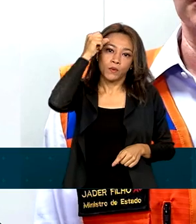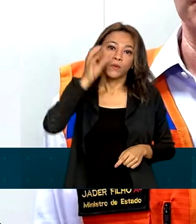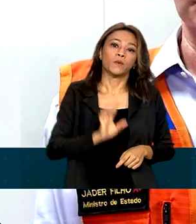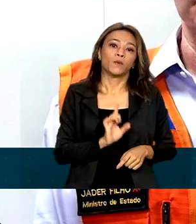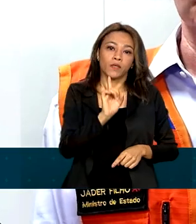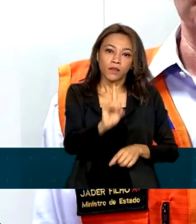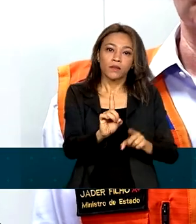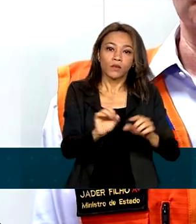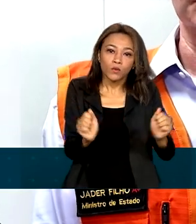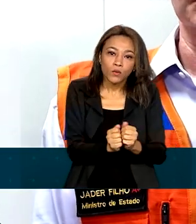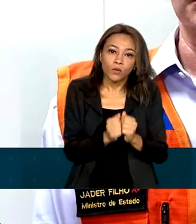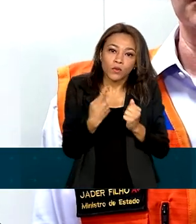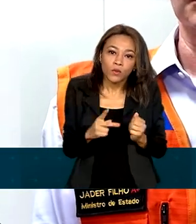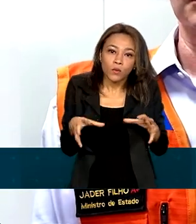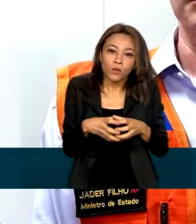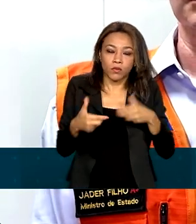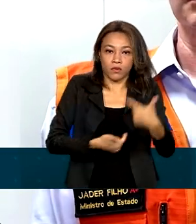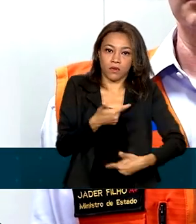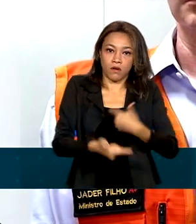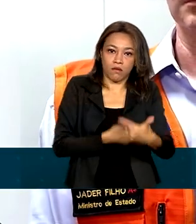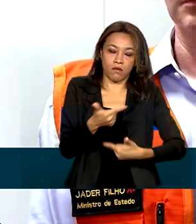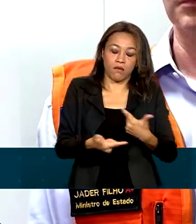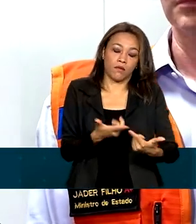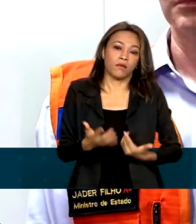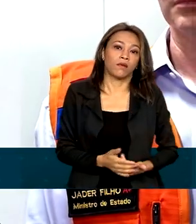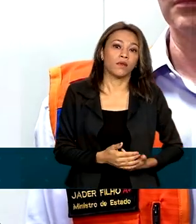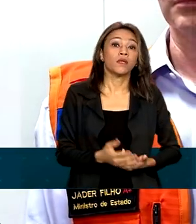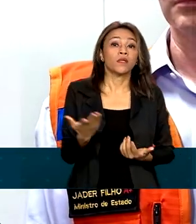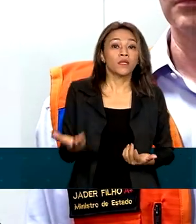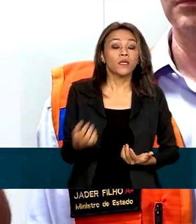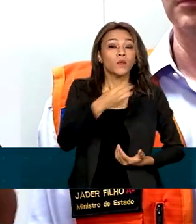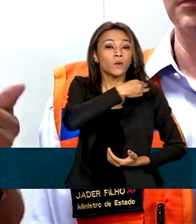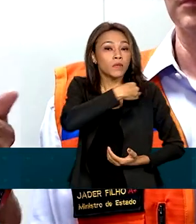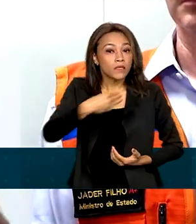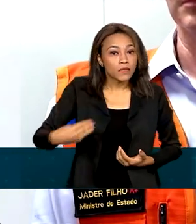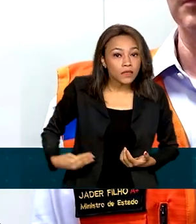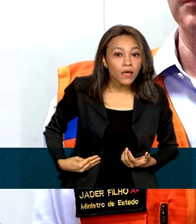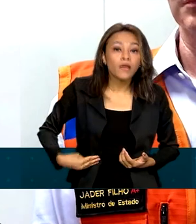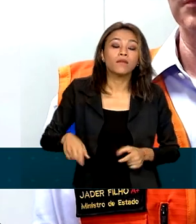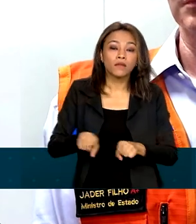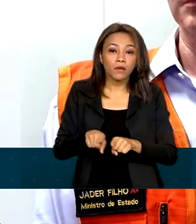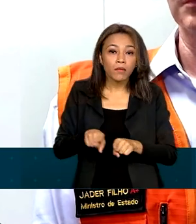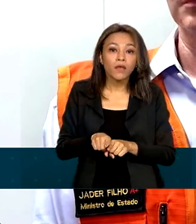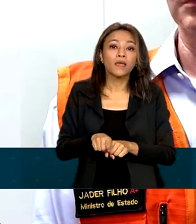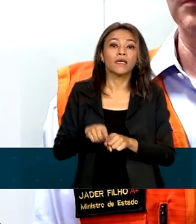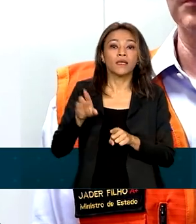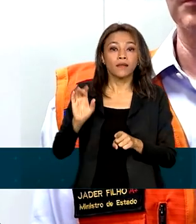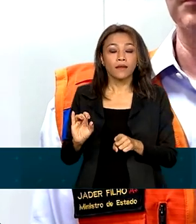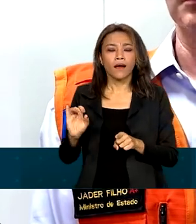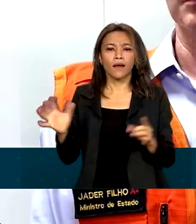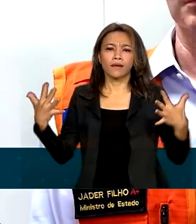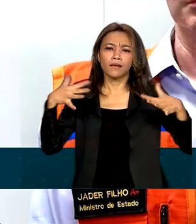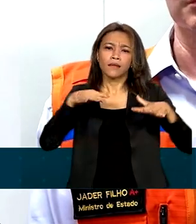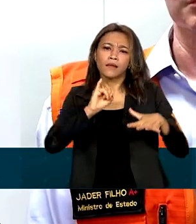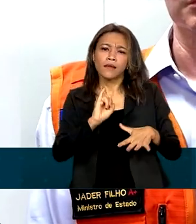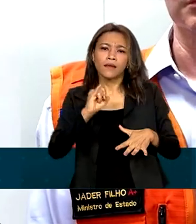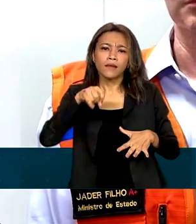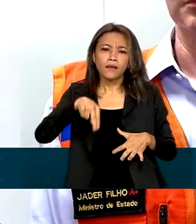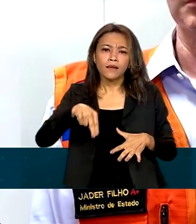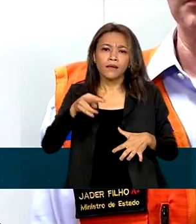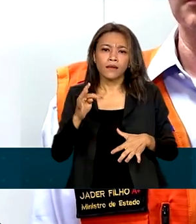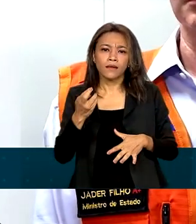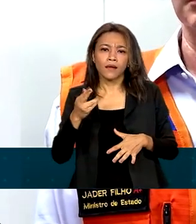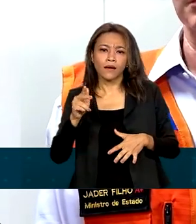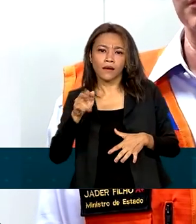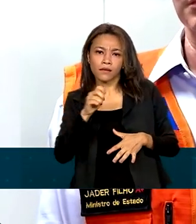com as suas equipes, uma vez que o Ministério da Integração entrará já, pós reconhecimento da situação